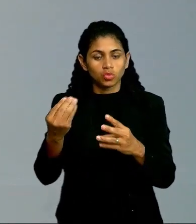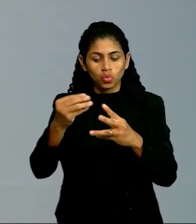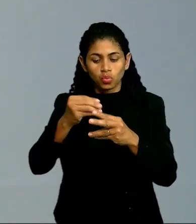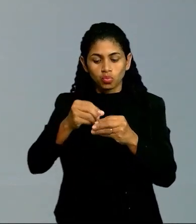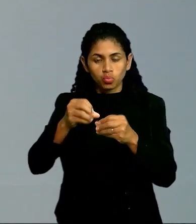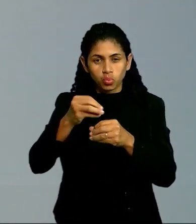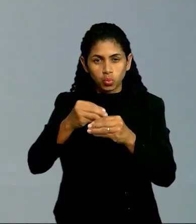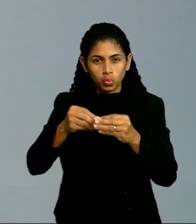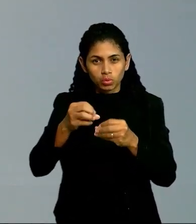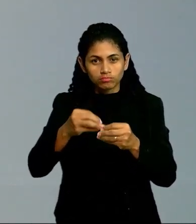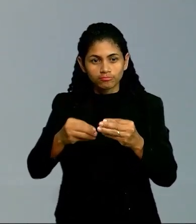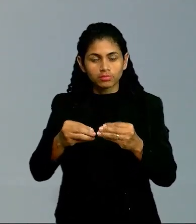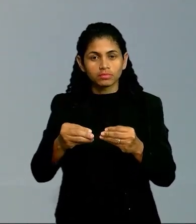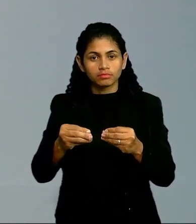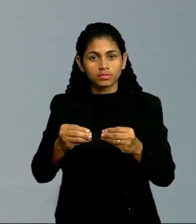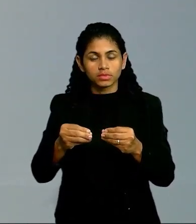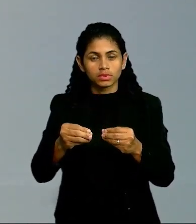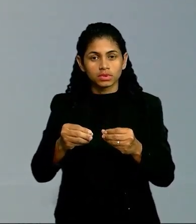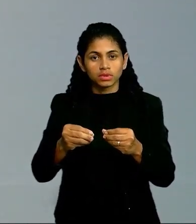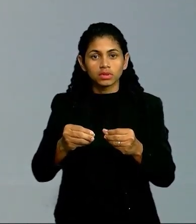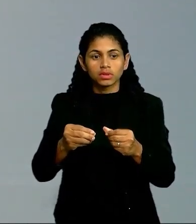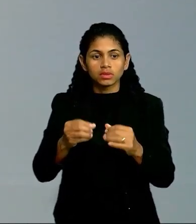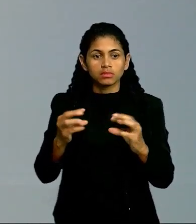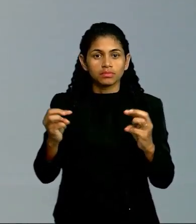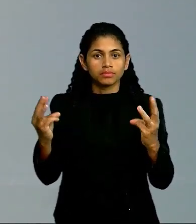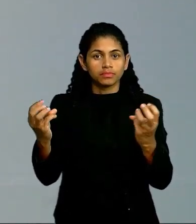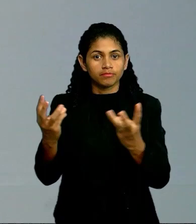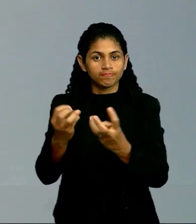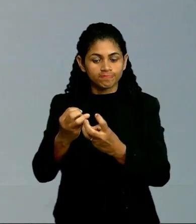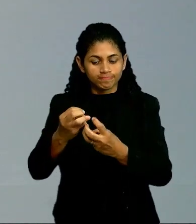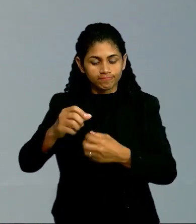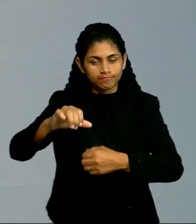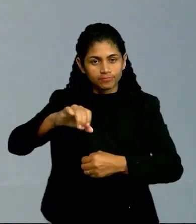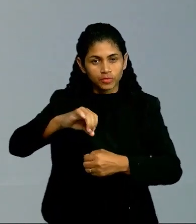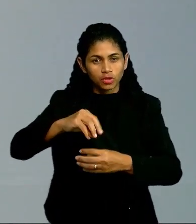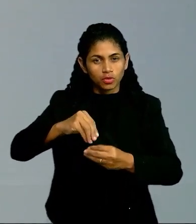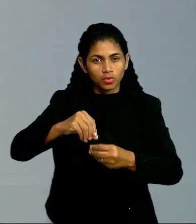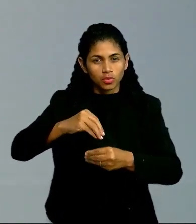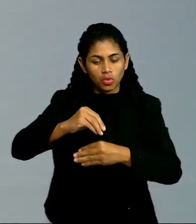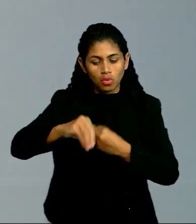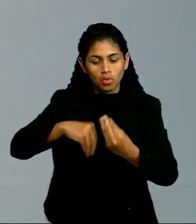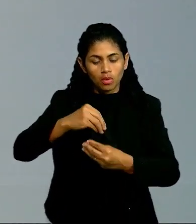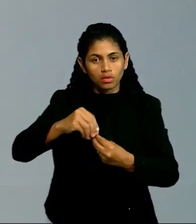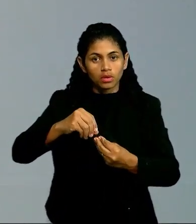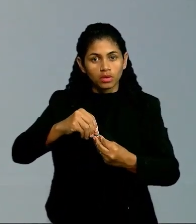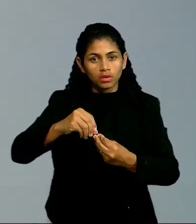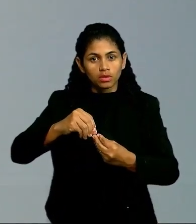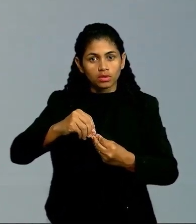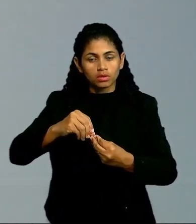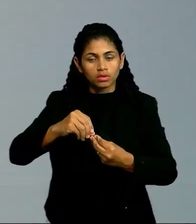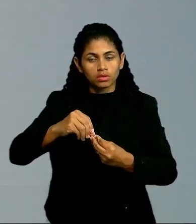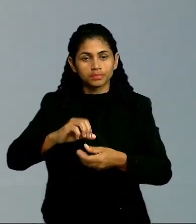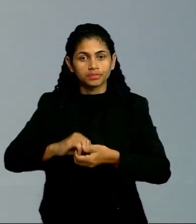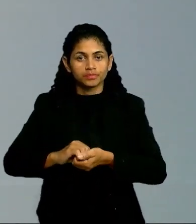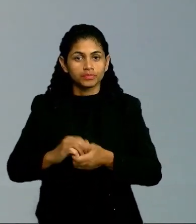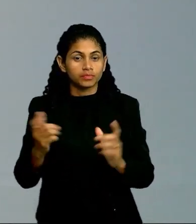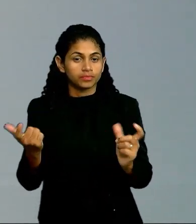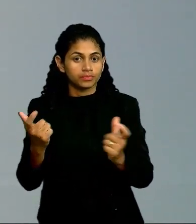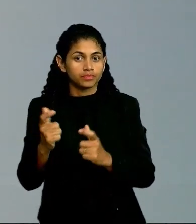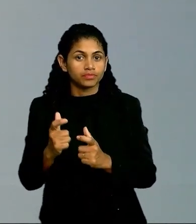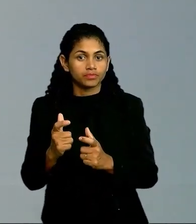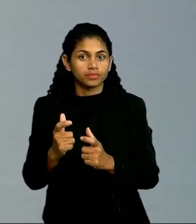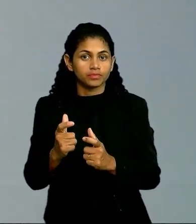Então, aquela substância que está oxidando provoca a redução de alguém. E aquela substância que está